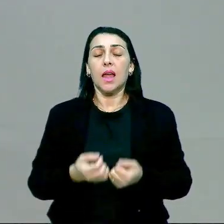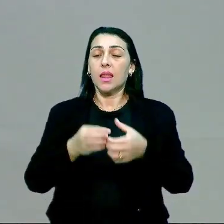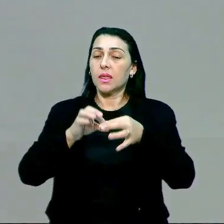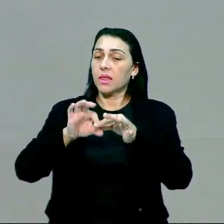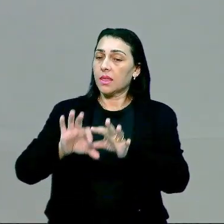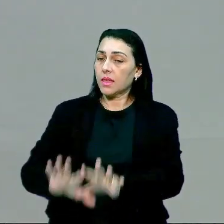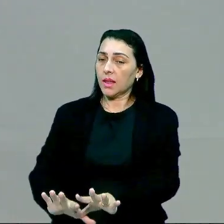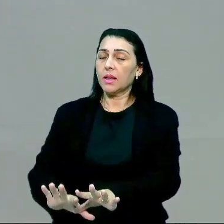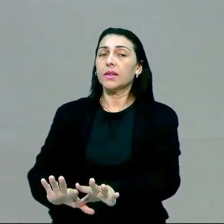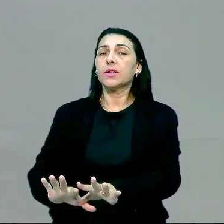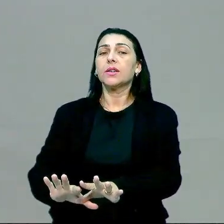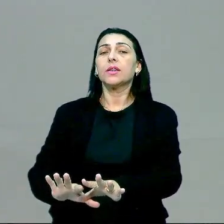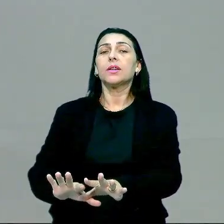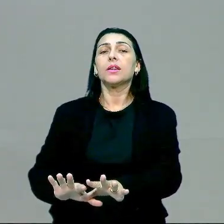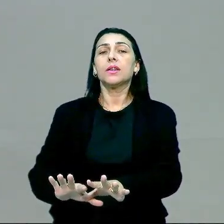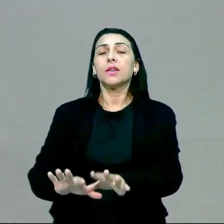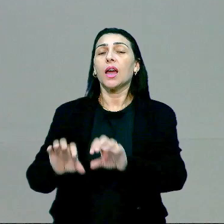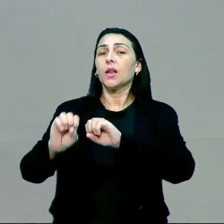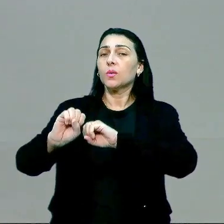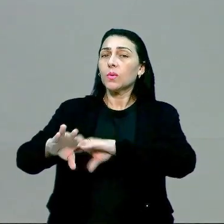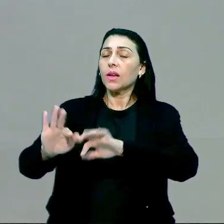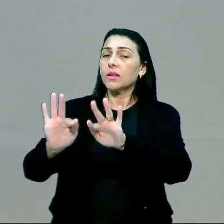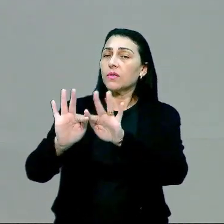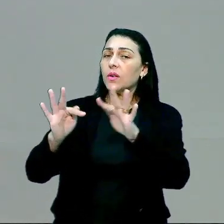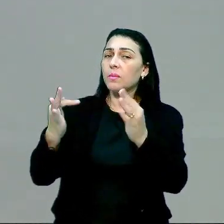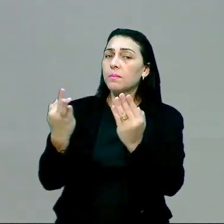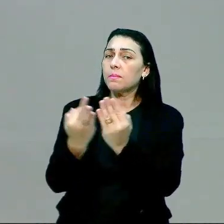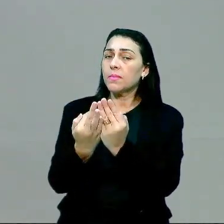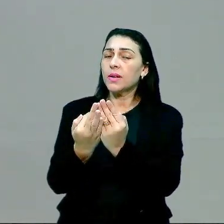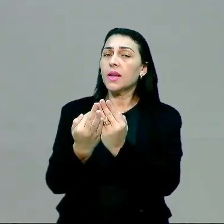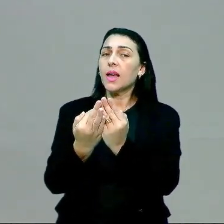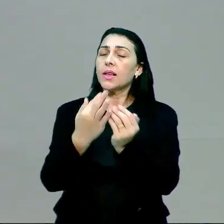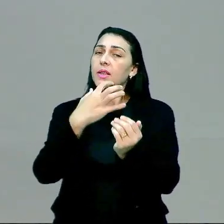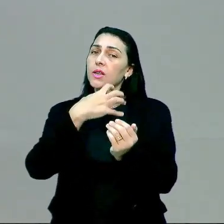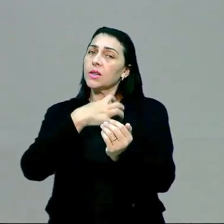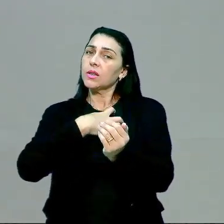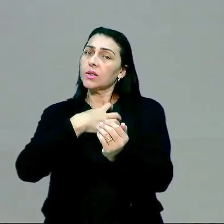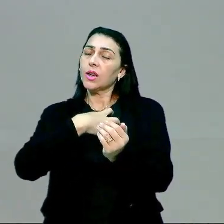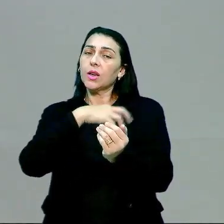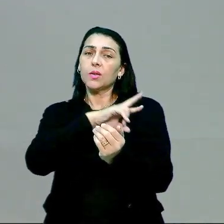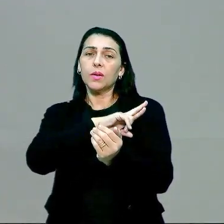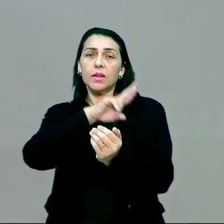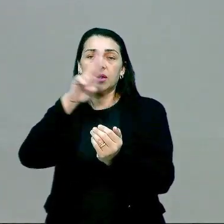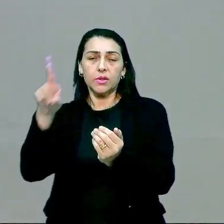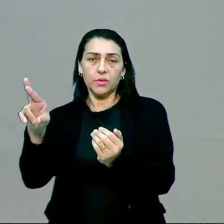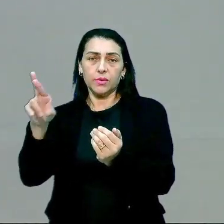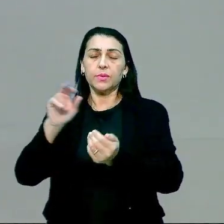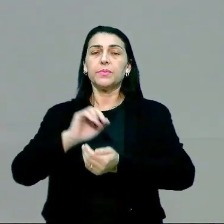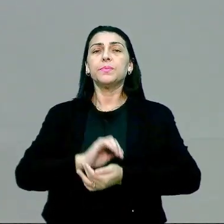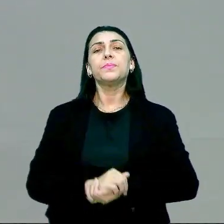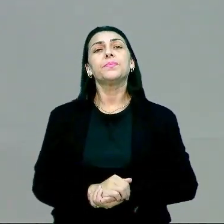sua criação, desde a educação familiar, aquele formato religioso.